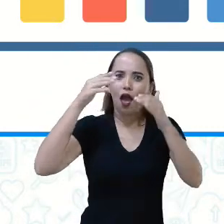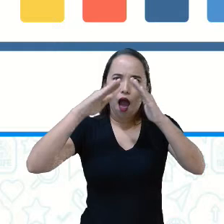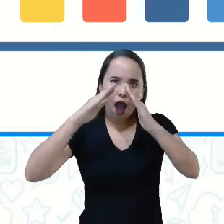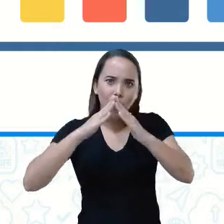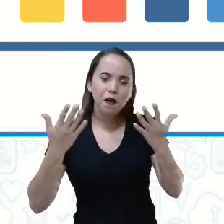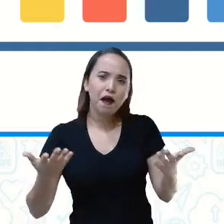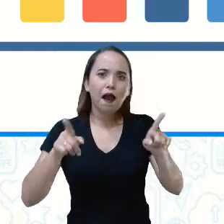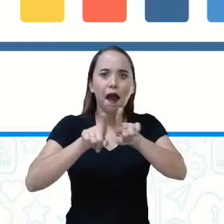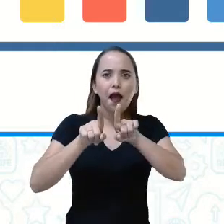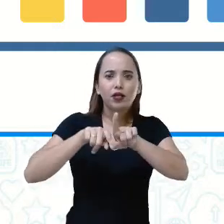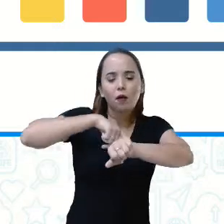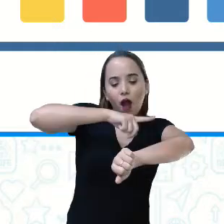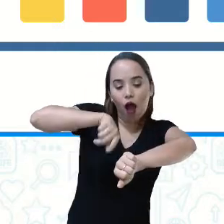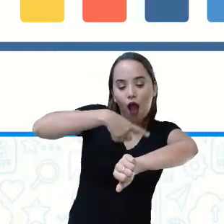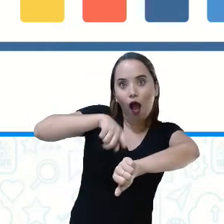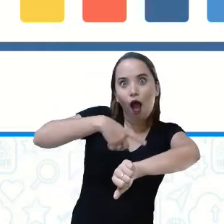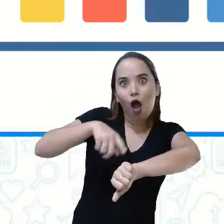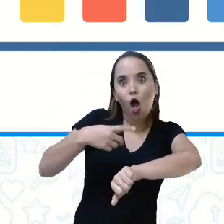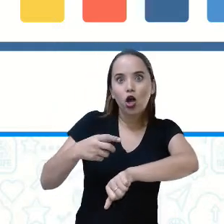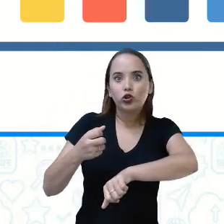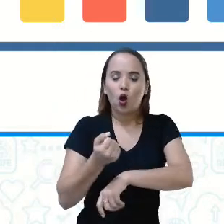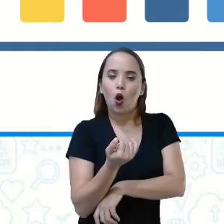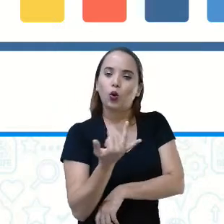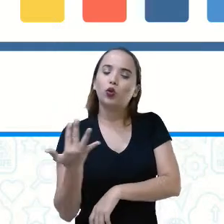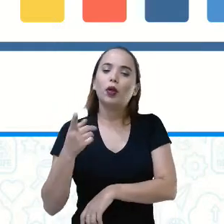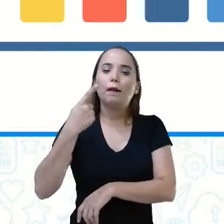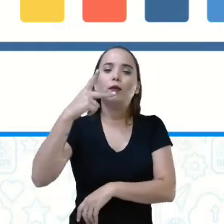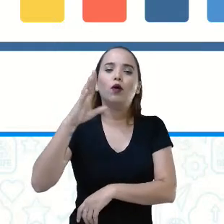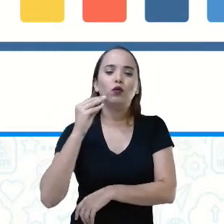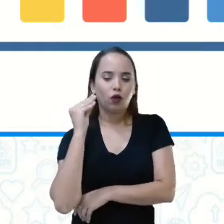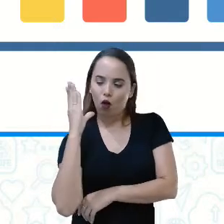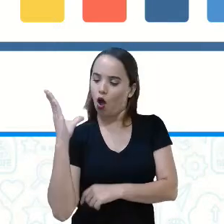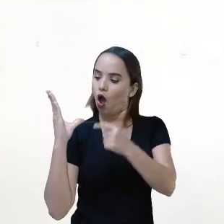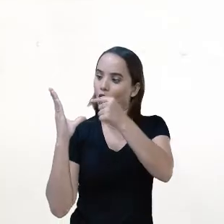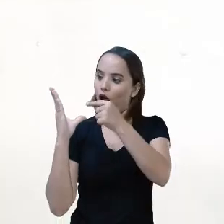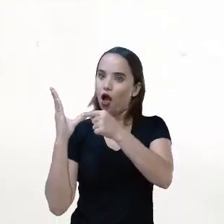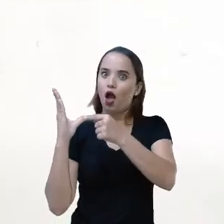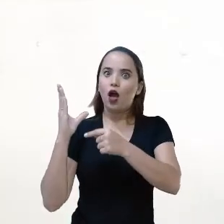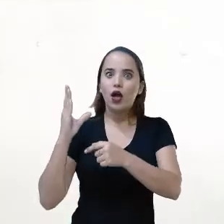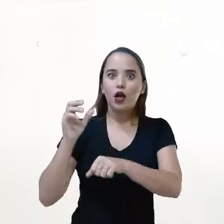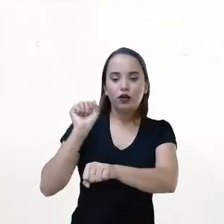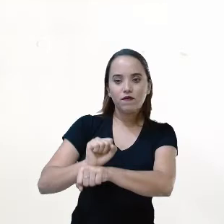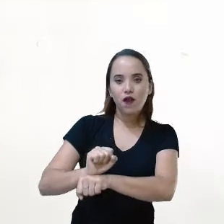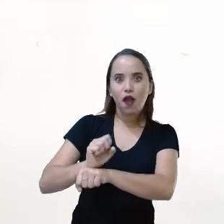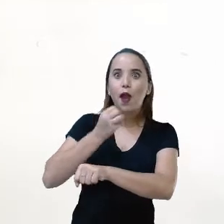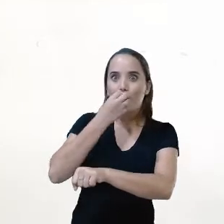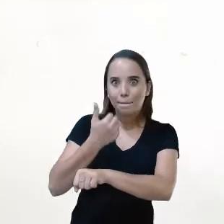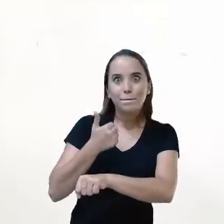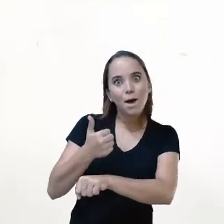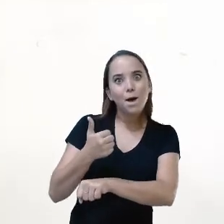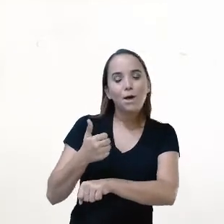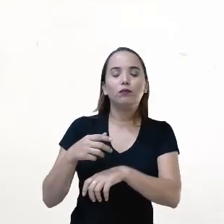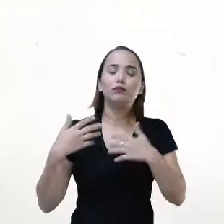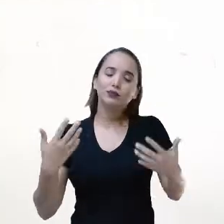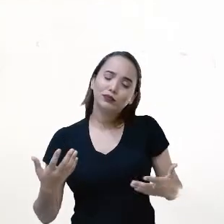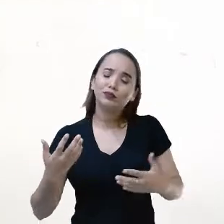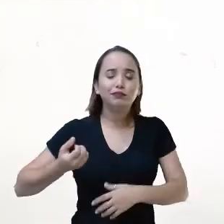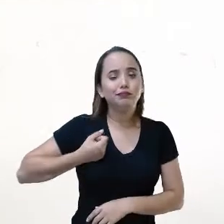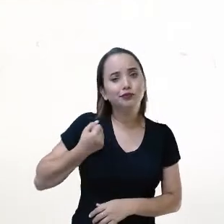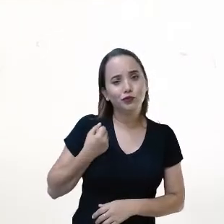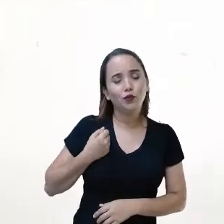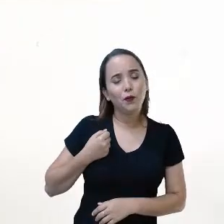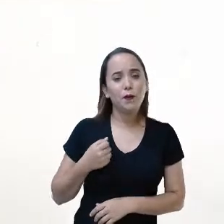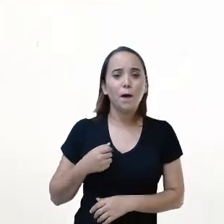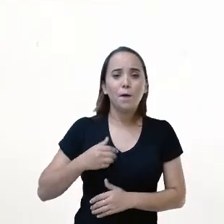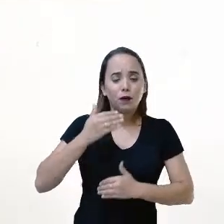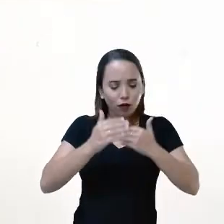internet? Quanto tempo a bateria do seu celular dura? Então, os números, eles estão presentes em várias situações